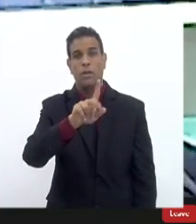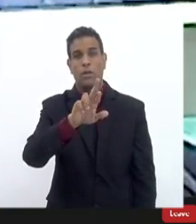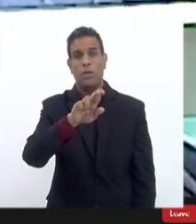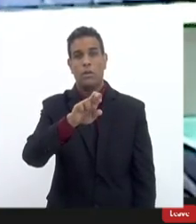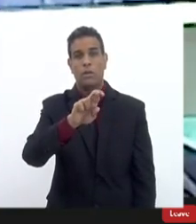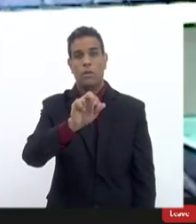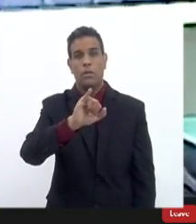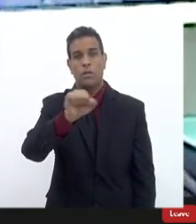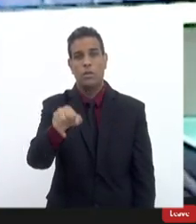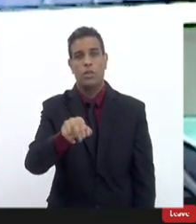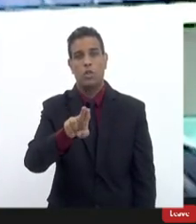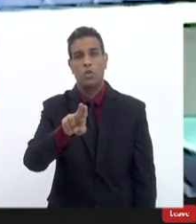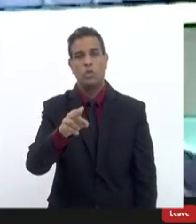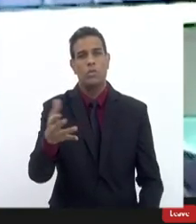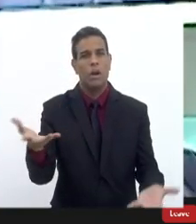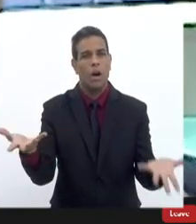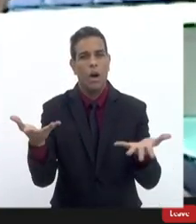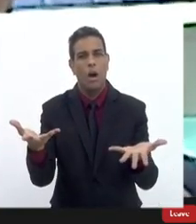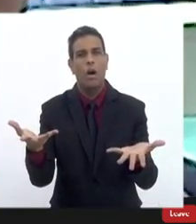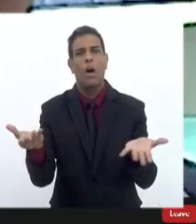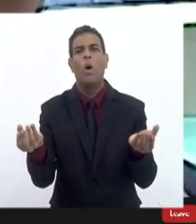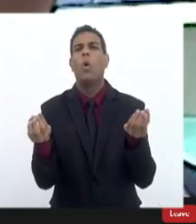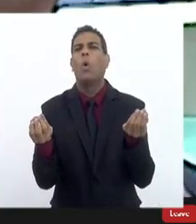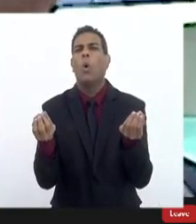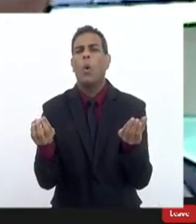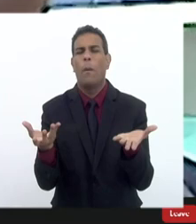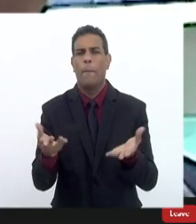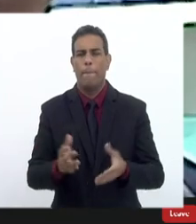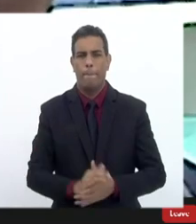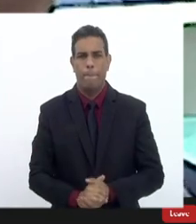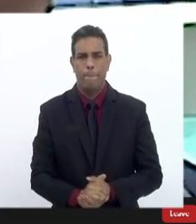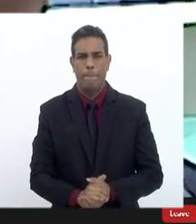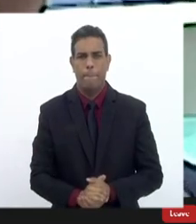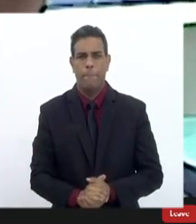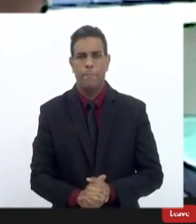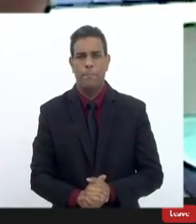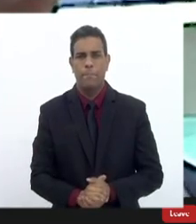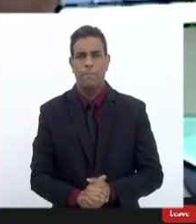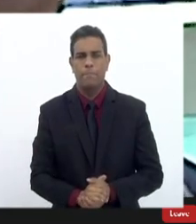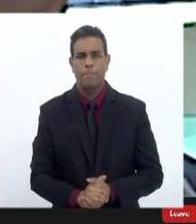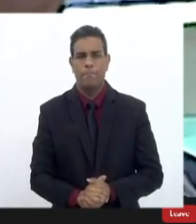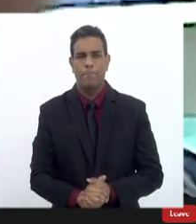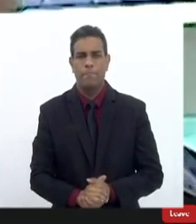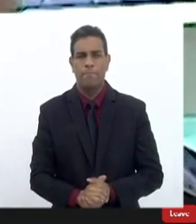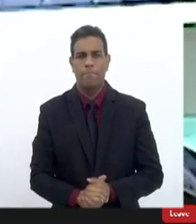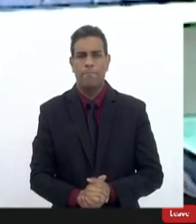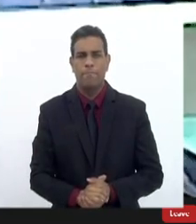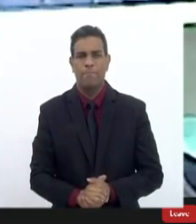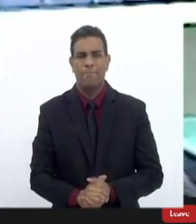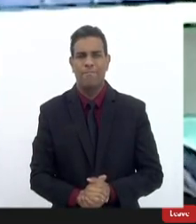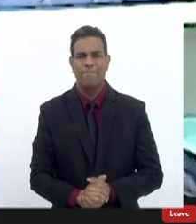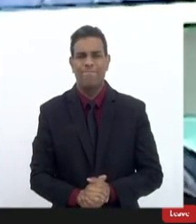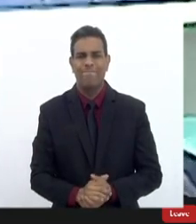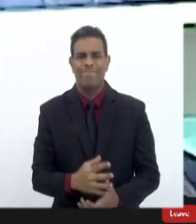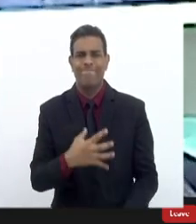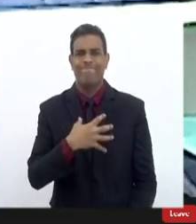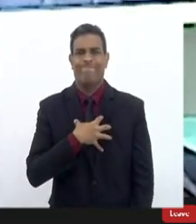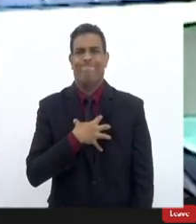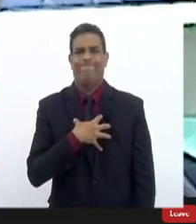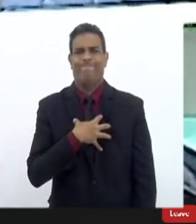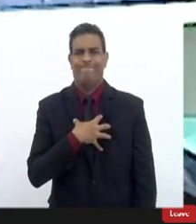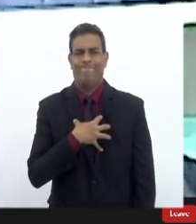Mas quero aqui começar, ou dar continuidade, a uma situação que entre